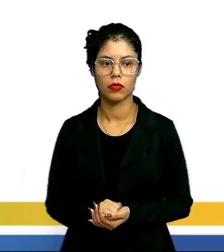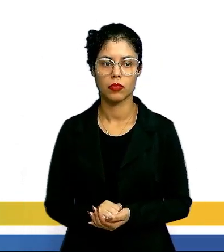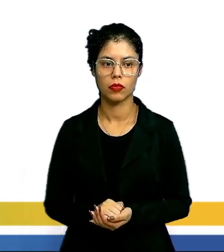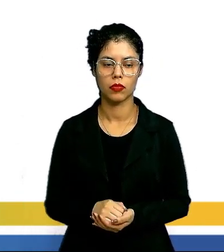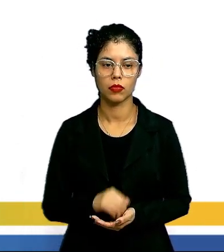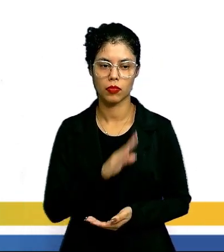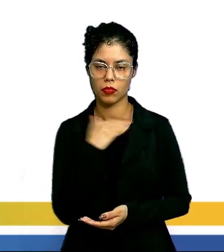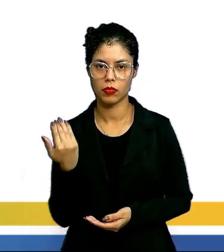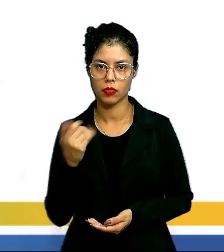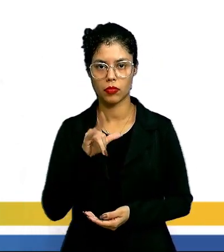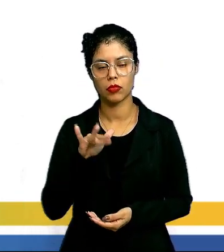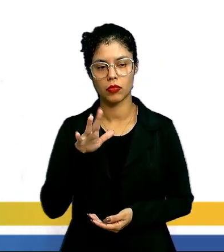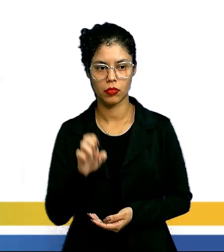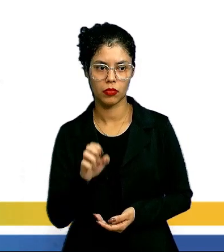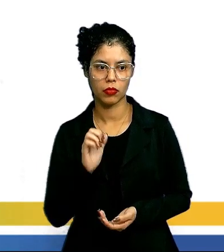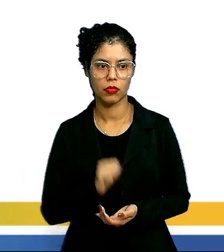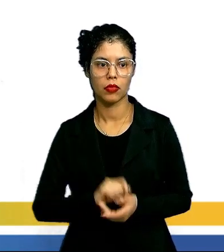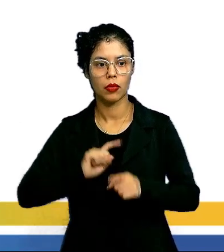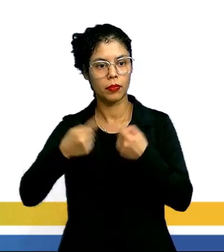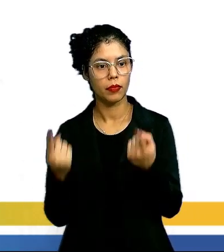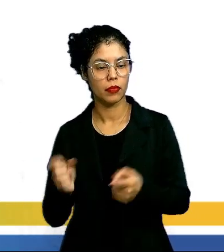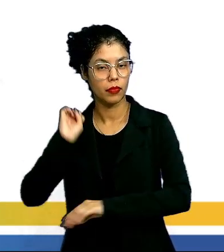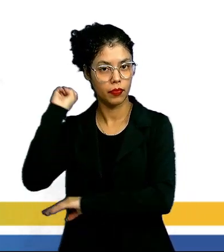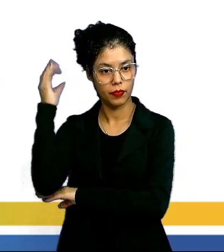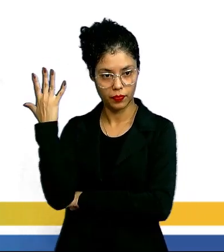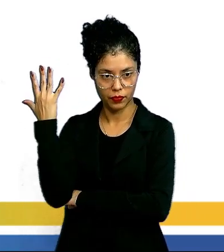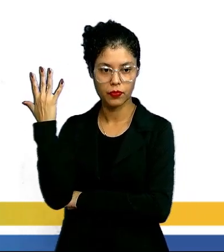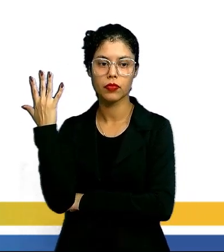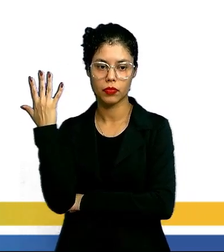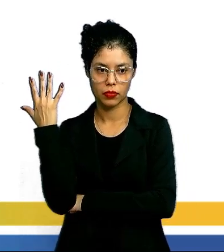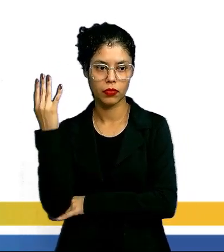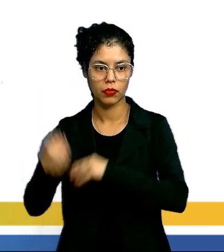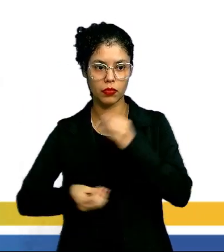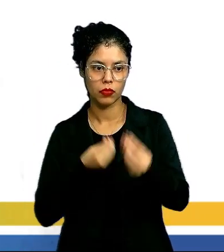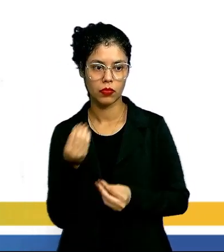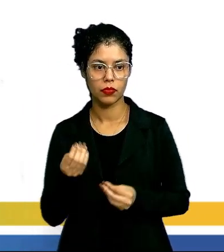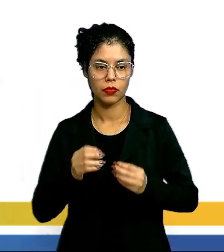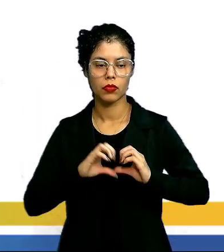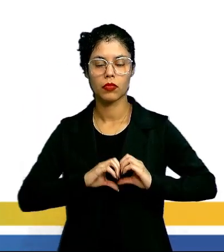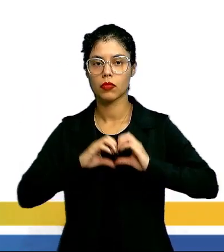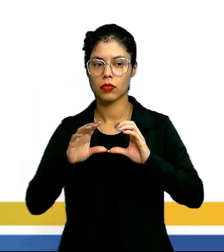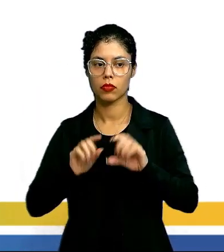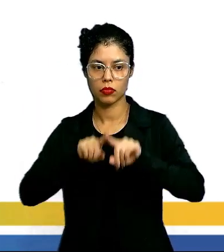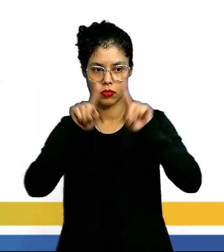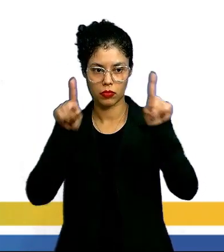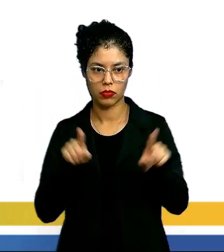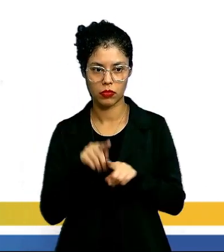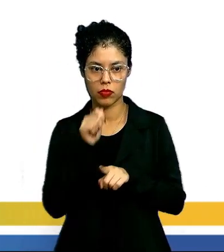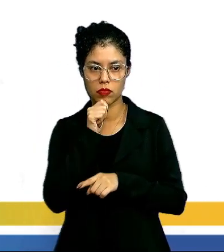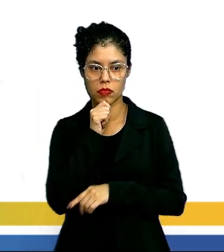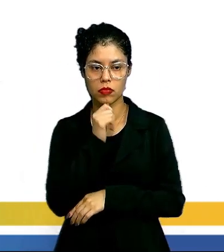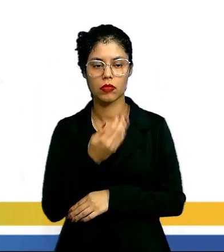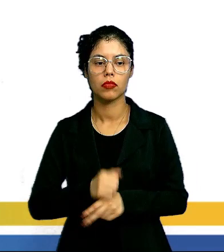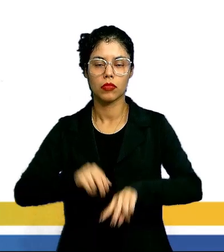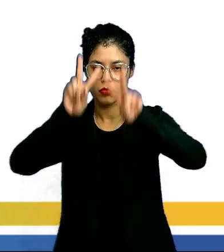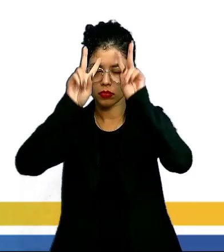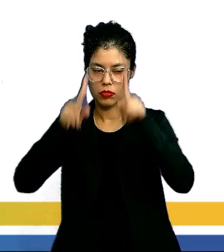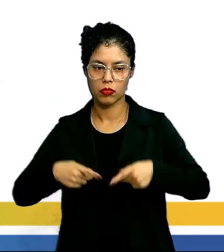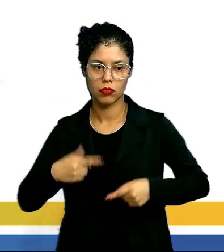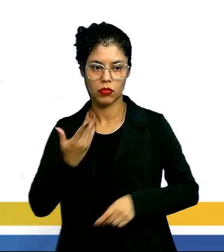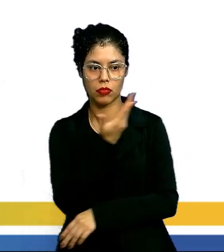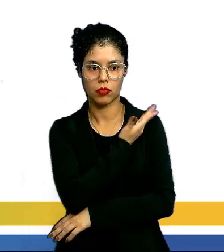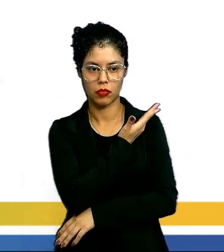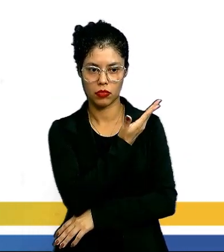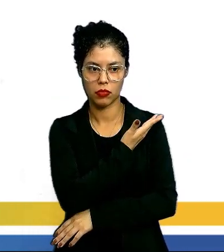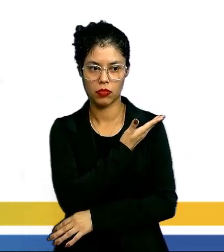ter com quem nos mata a lealdade, mas como causar pode seu favor? Nos corações